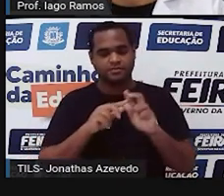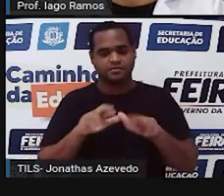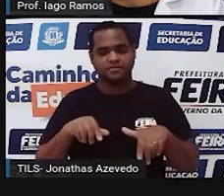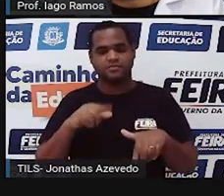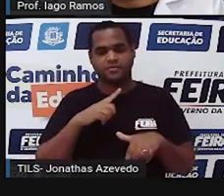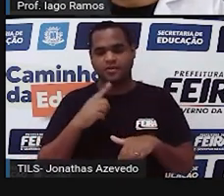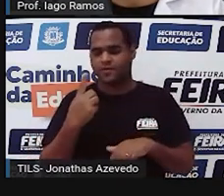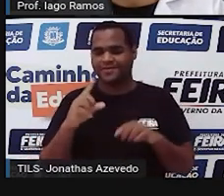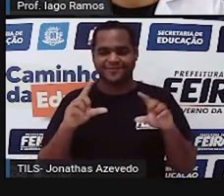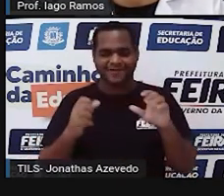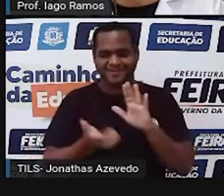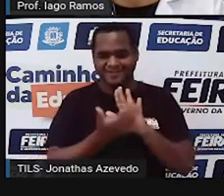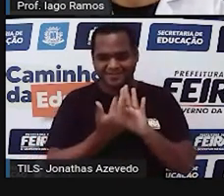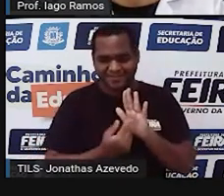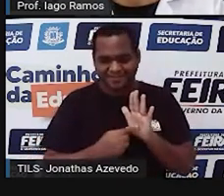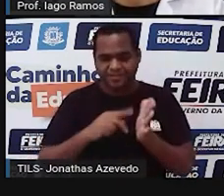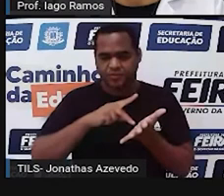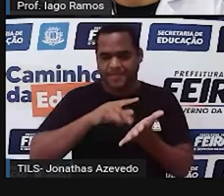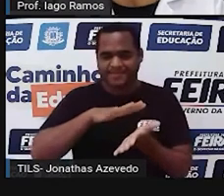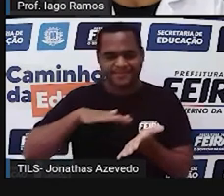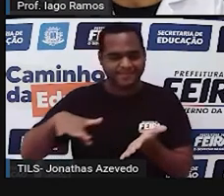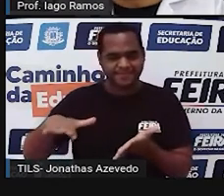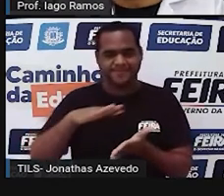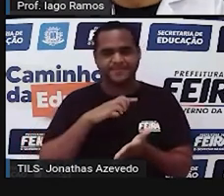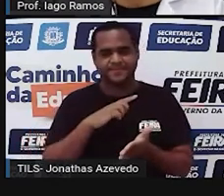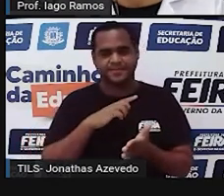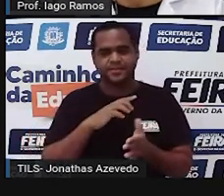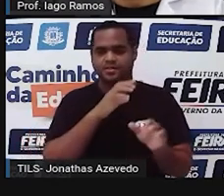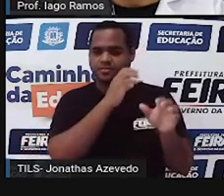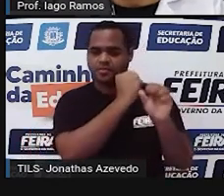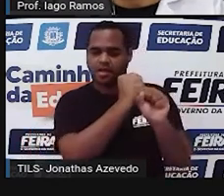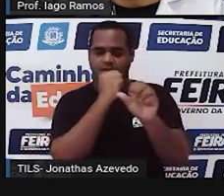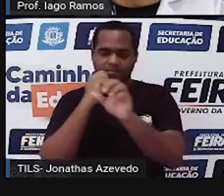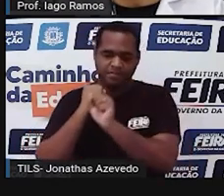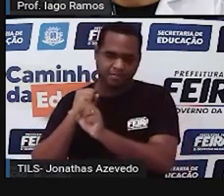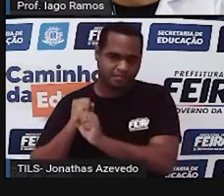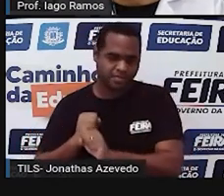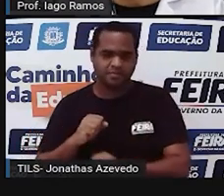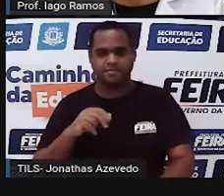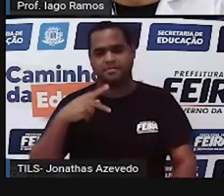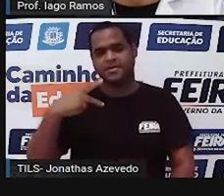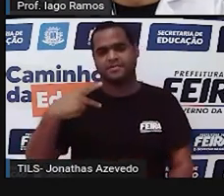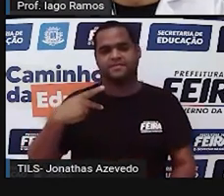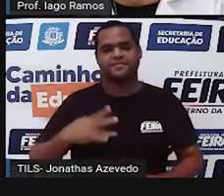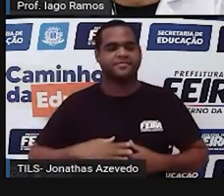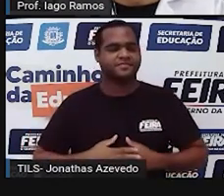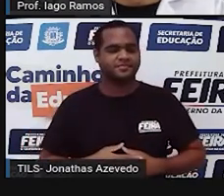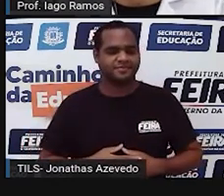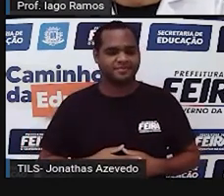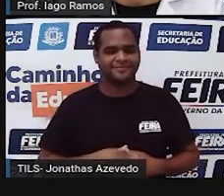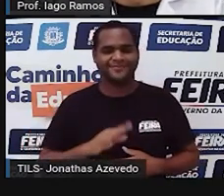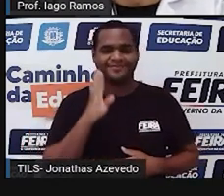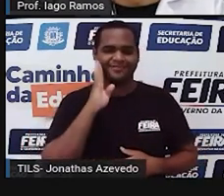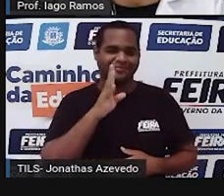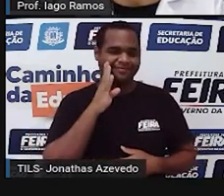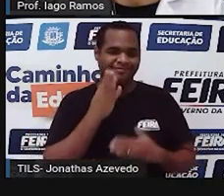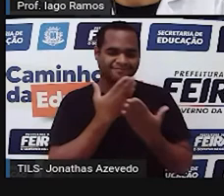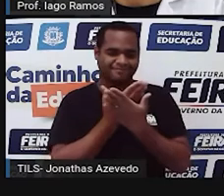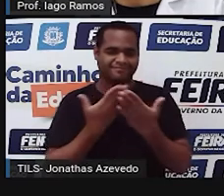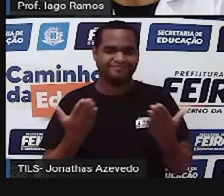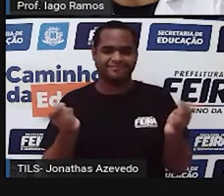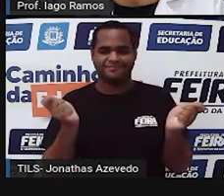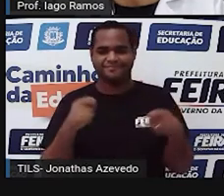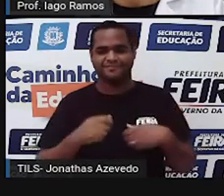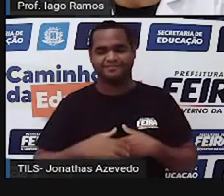de uma figura geométrica plana mediu o contorno de um polígono Olha só que coisa legal que coisa